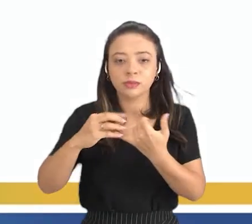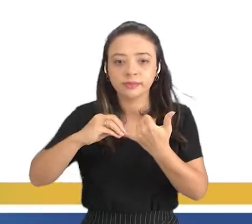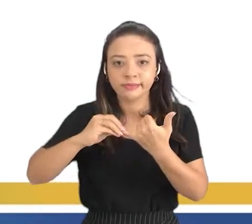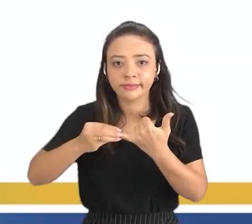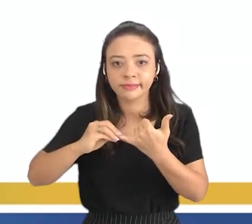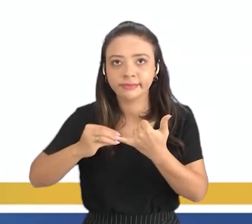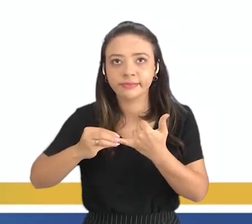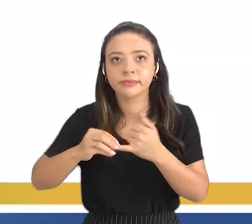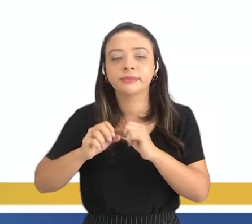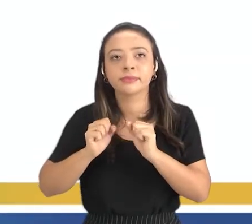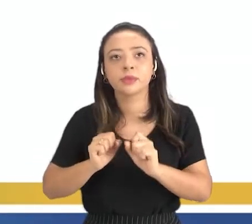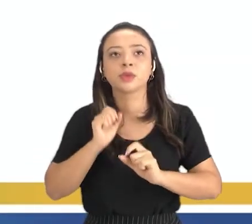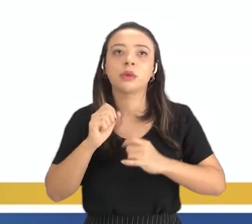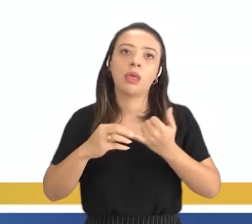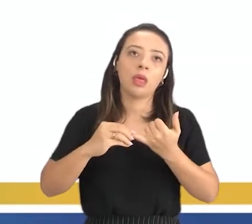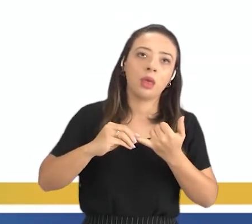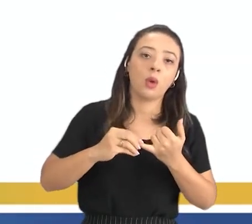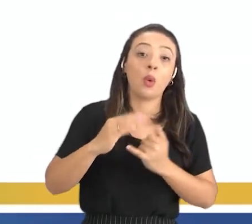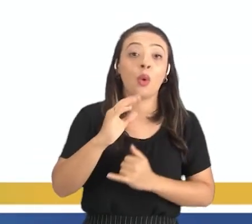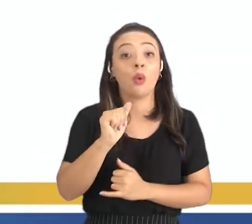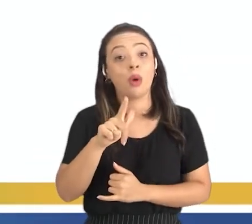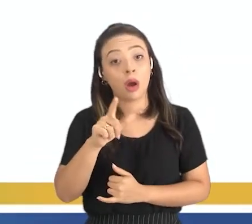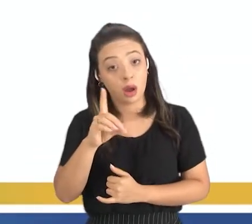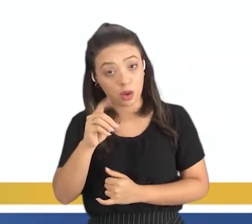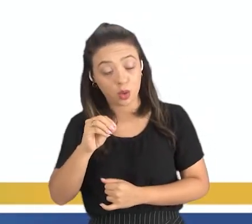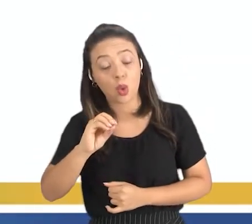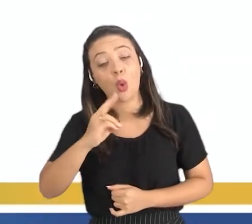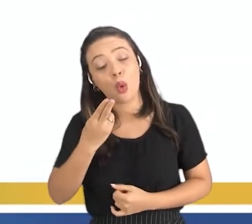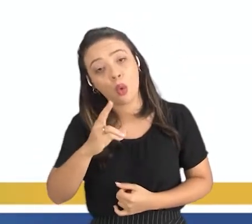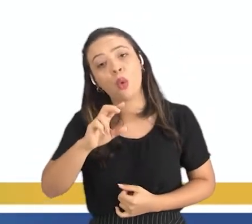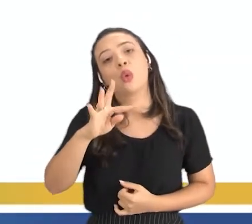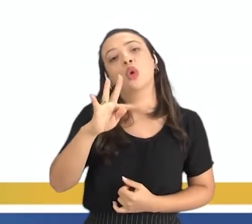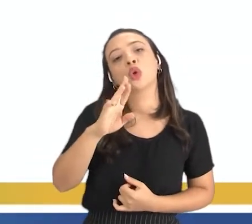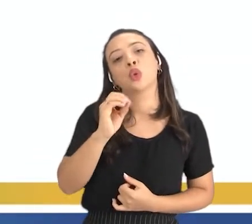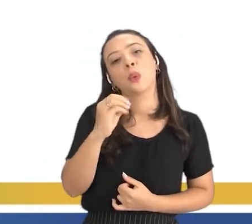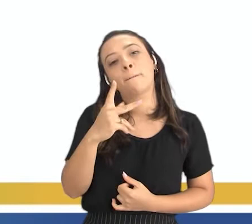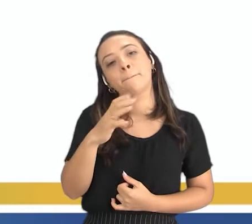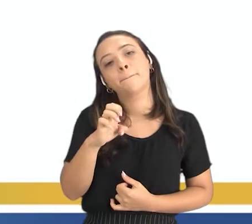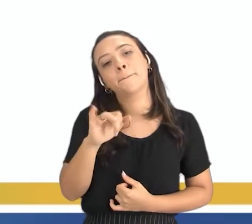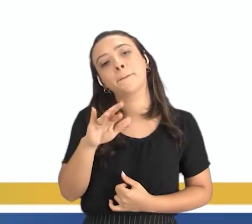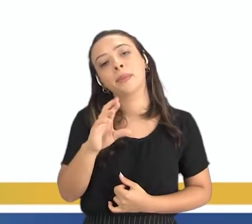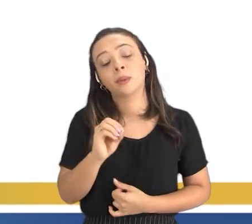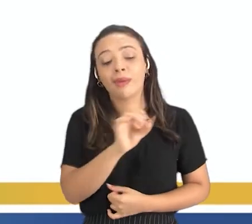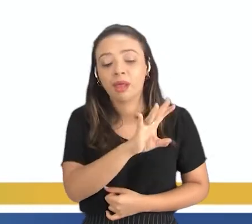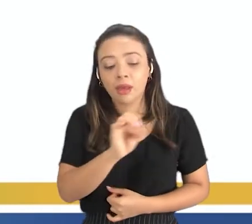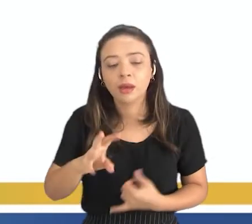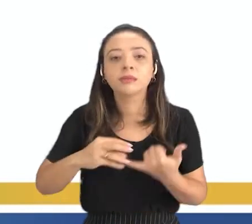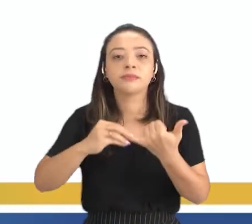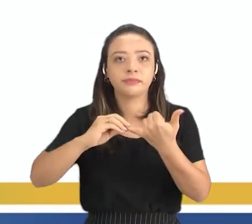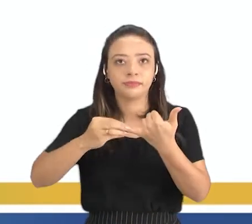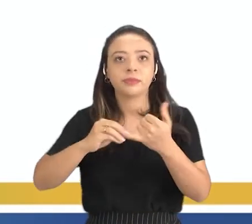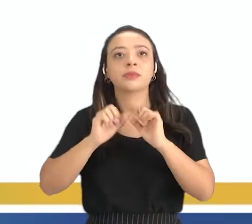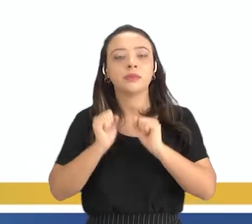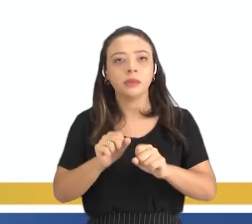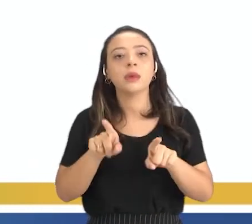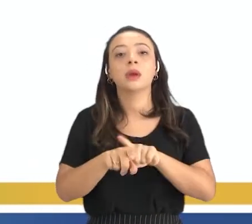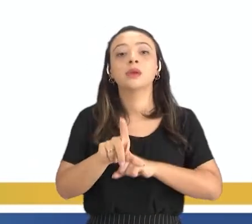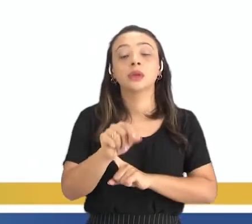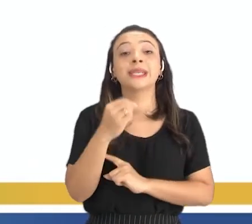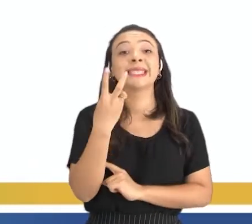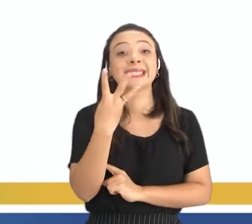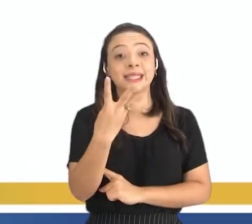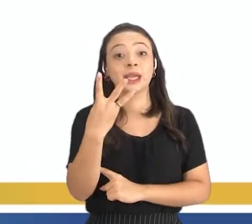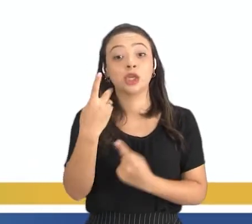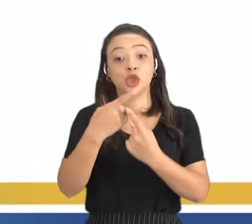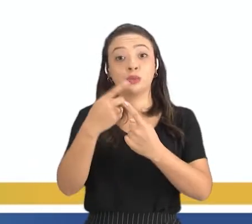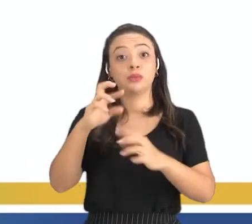certo? O feijão pode ser de caldo ou tropeiro. Então, para cada tipo de feijão, observem aí que ele pode escolher 3 tipos